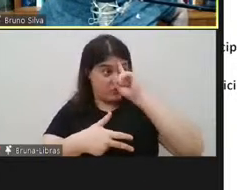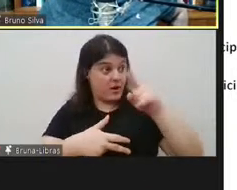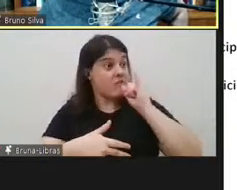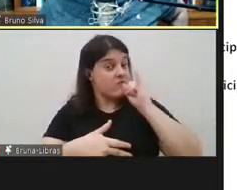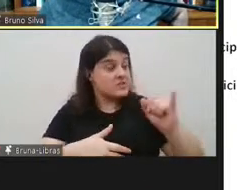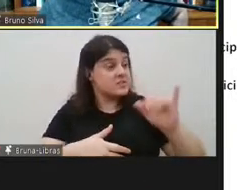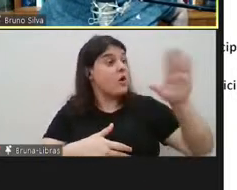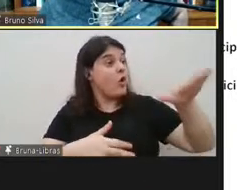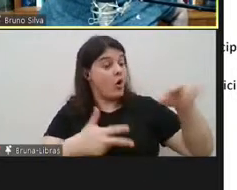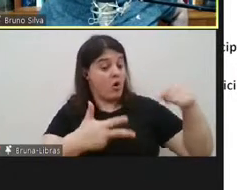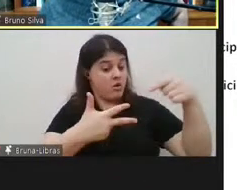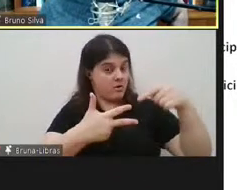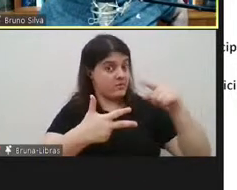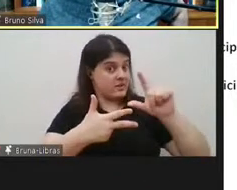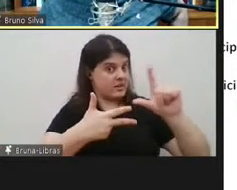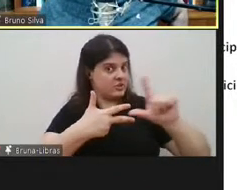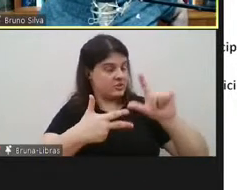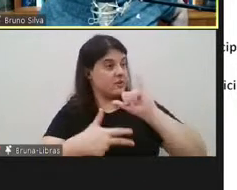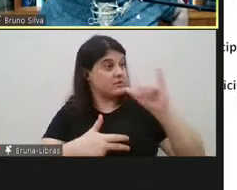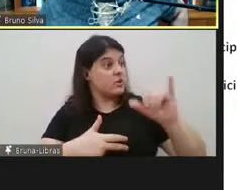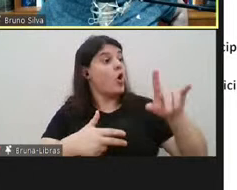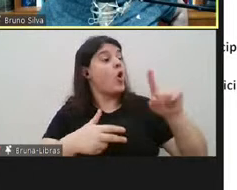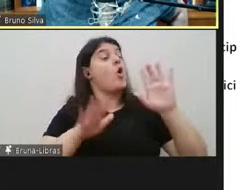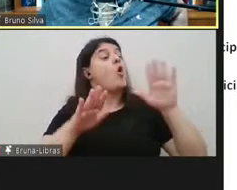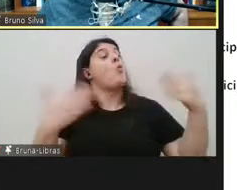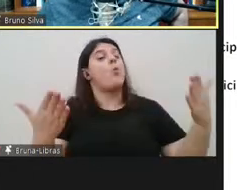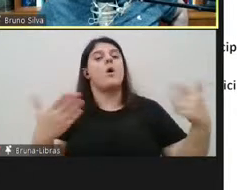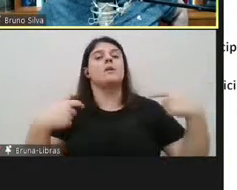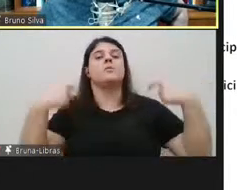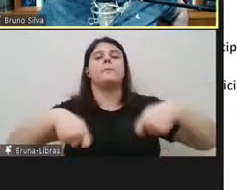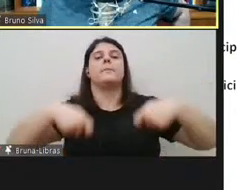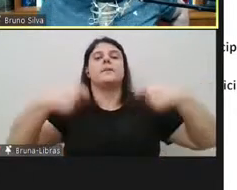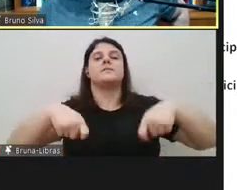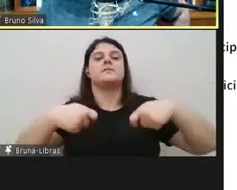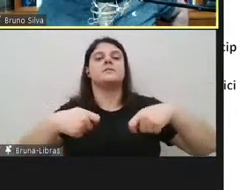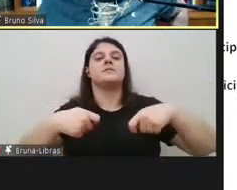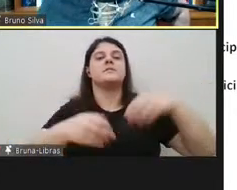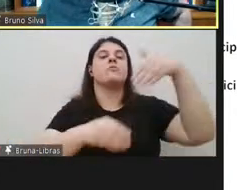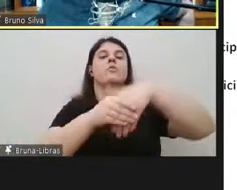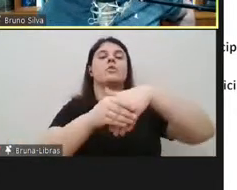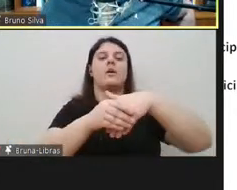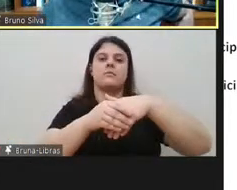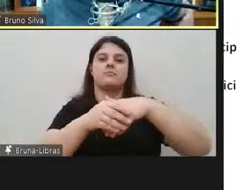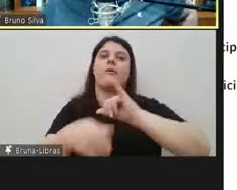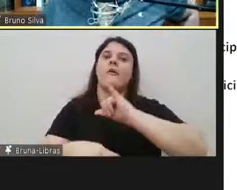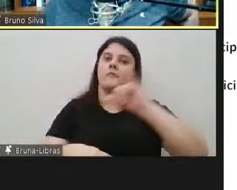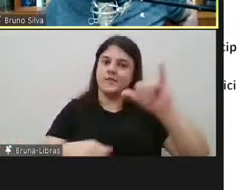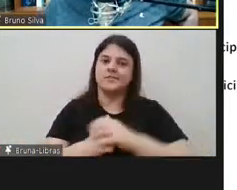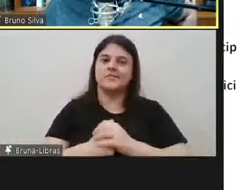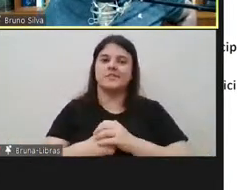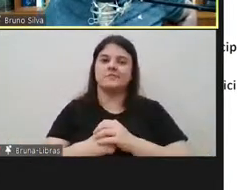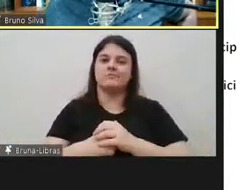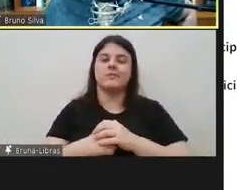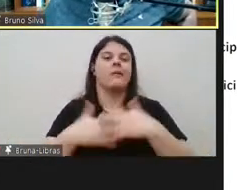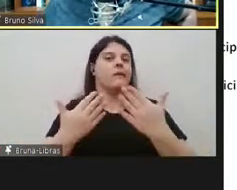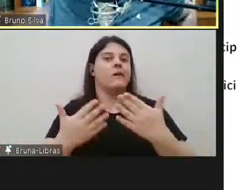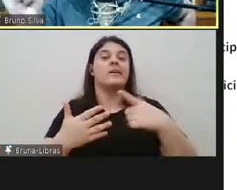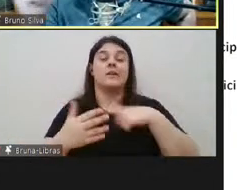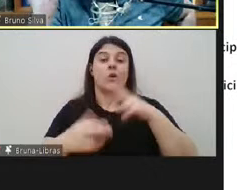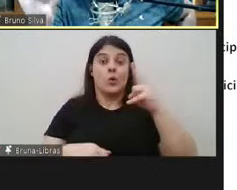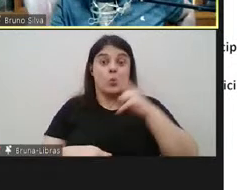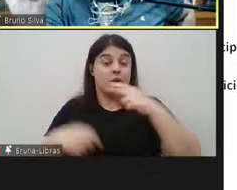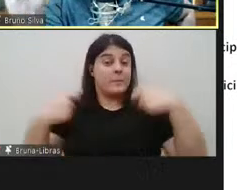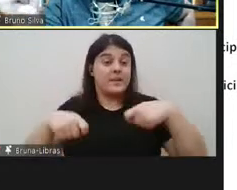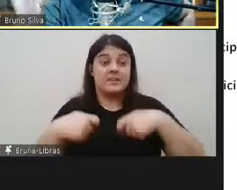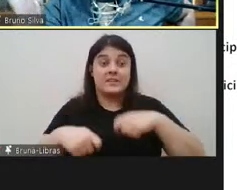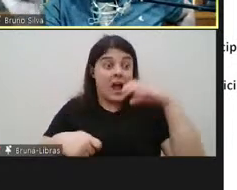ele diz para o legislativo quando esse legislativo tem que votar esse projeto ou seja projeto em regime